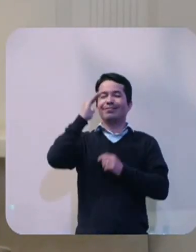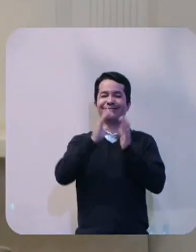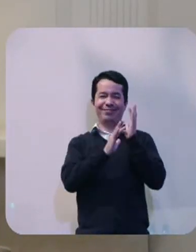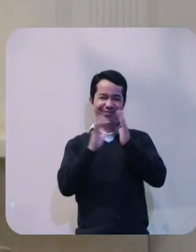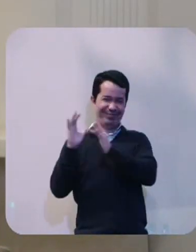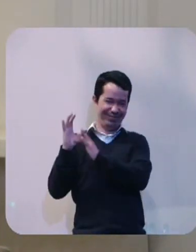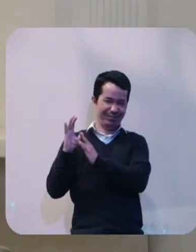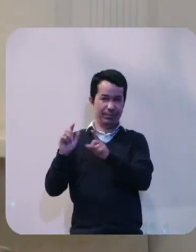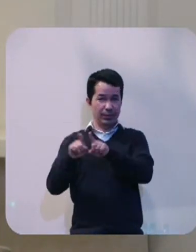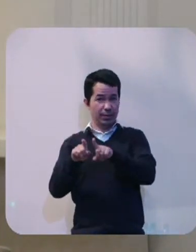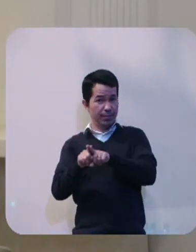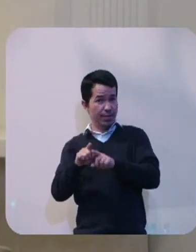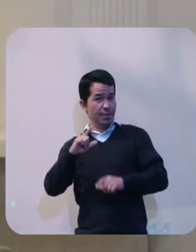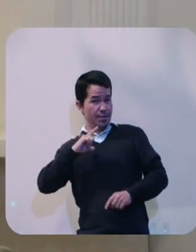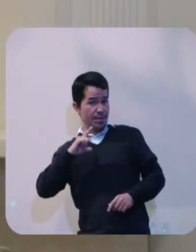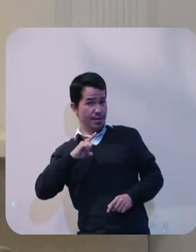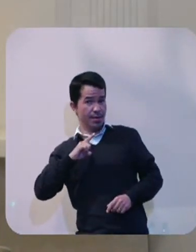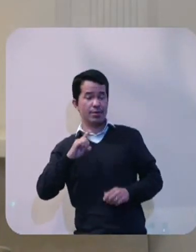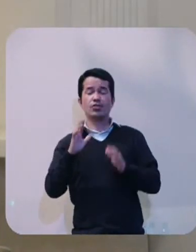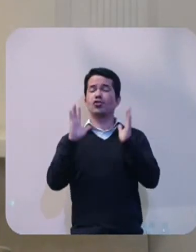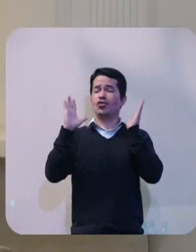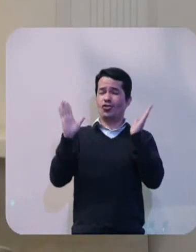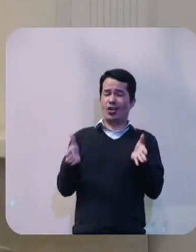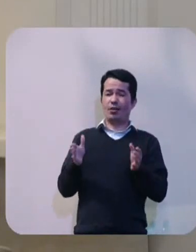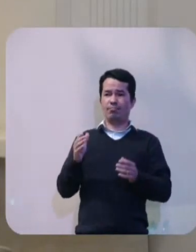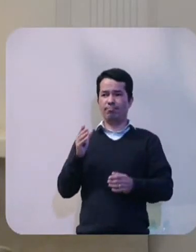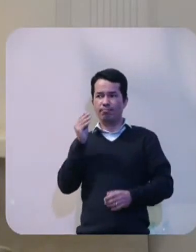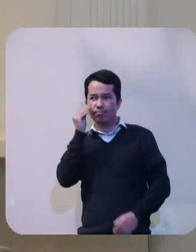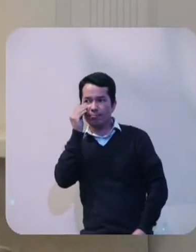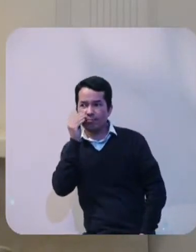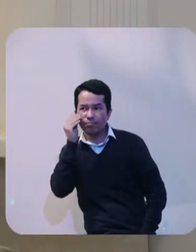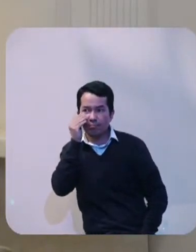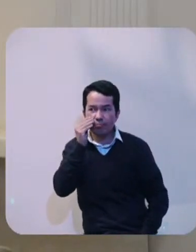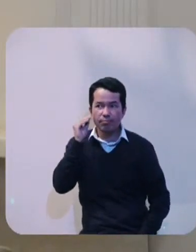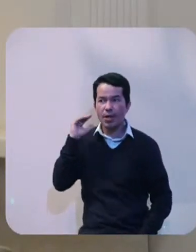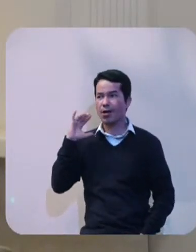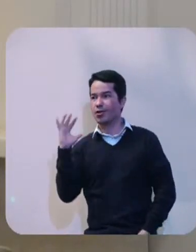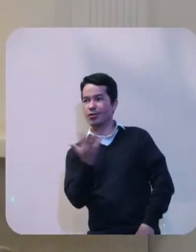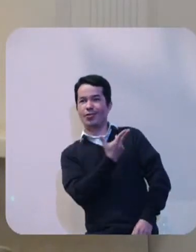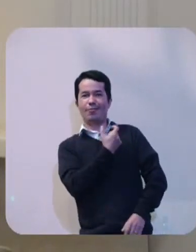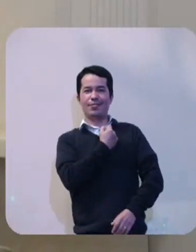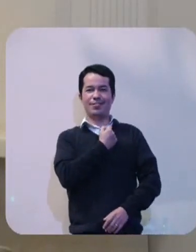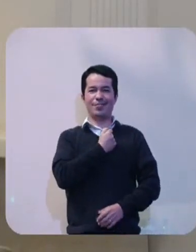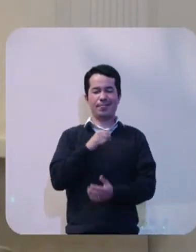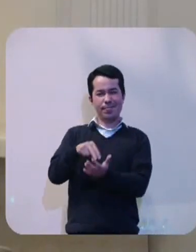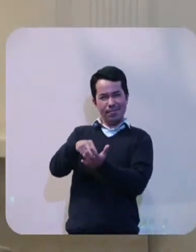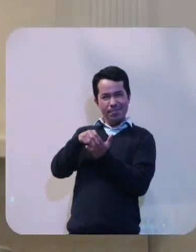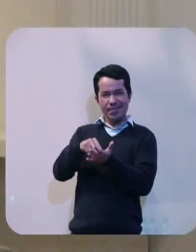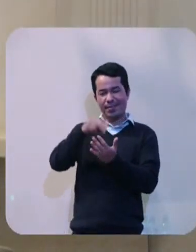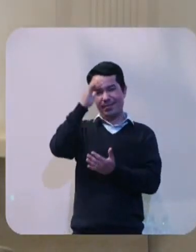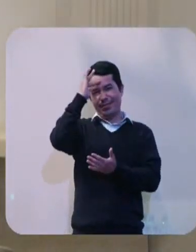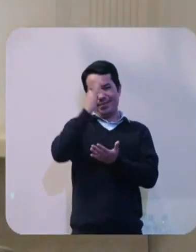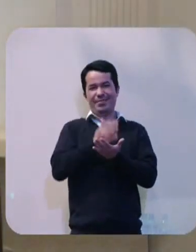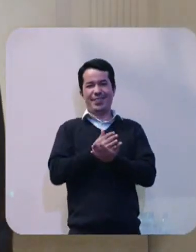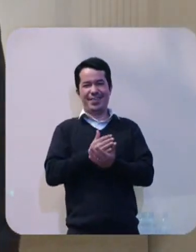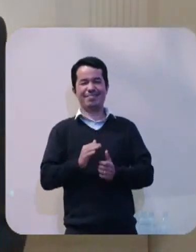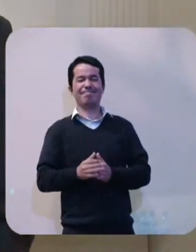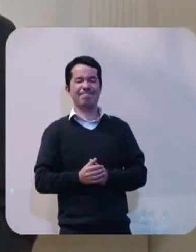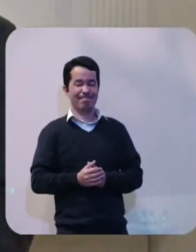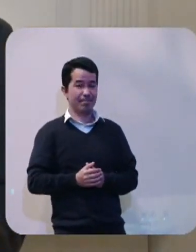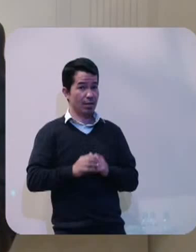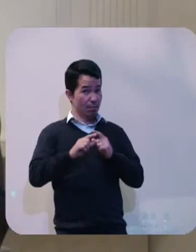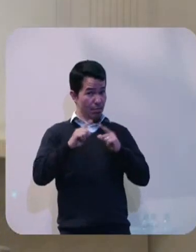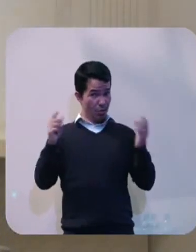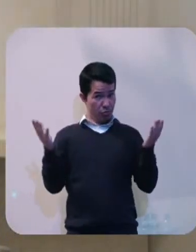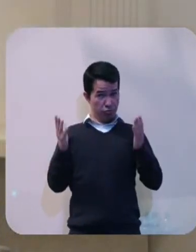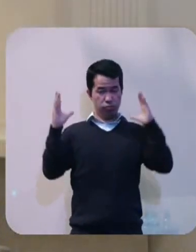essa bênção de salvação, firmeza na fé e assim por diante. Mas nessa noite eu queria olhar